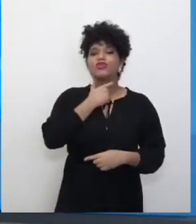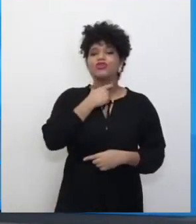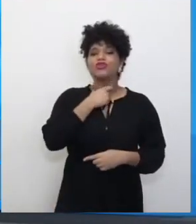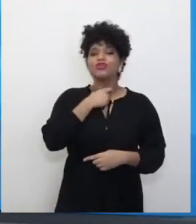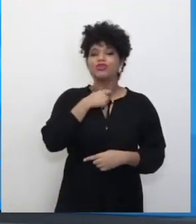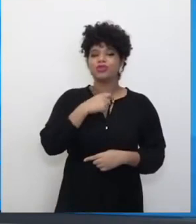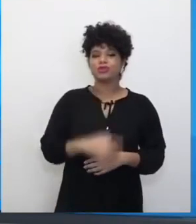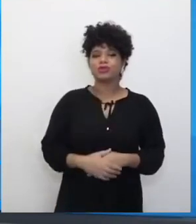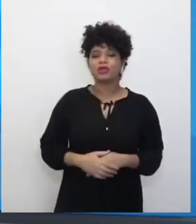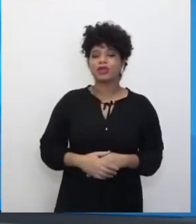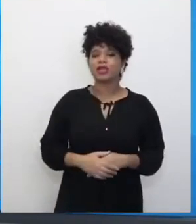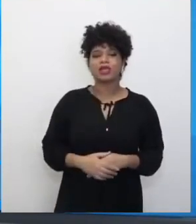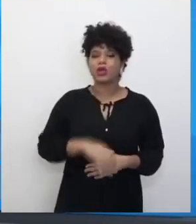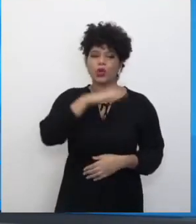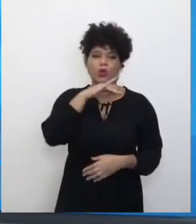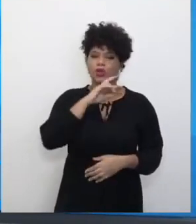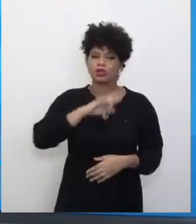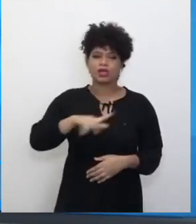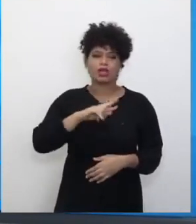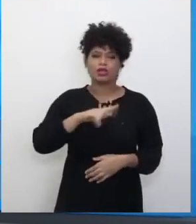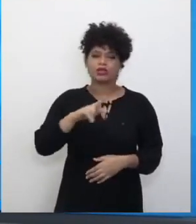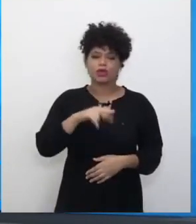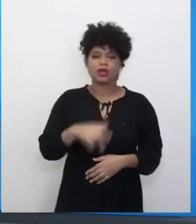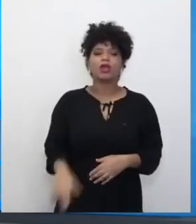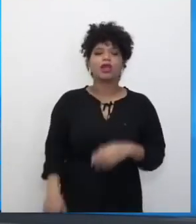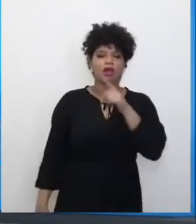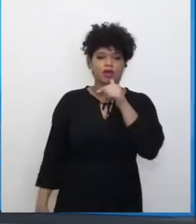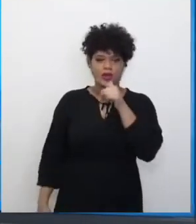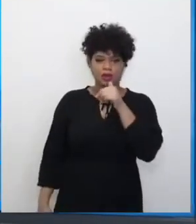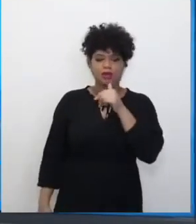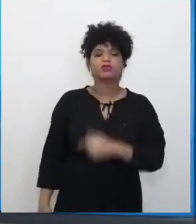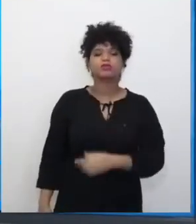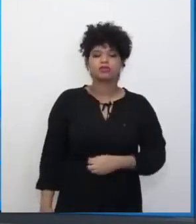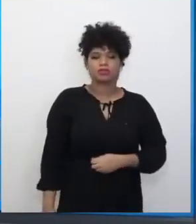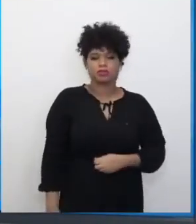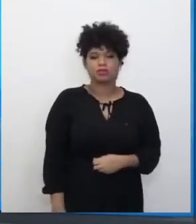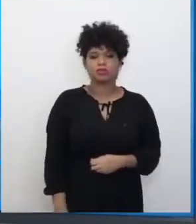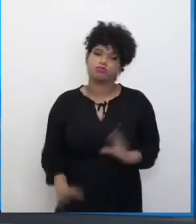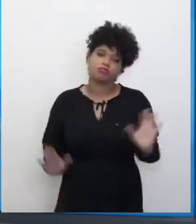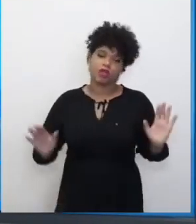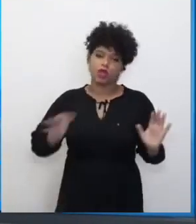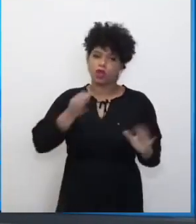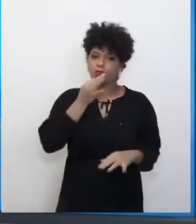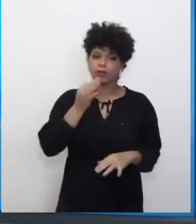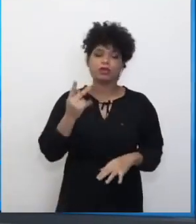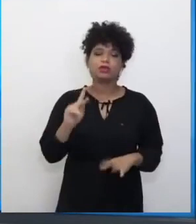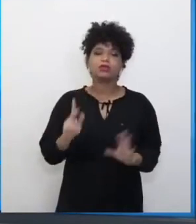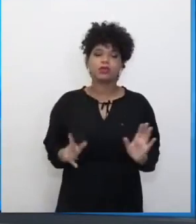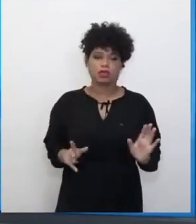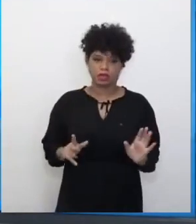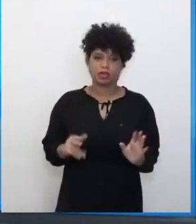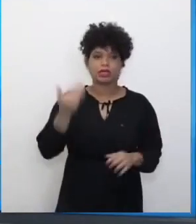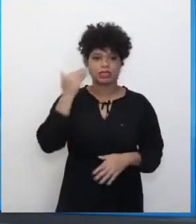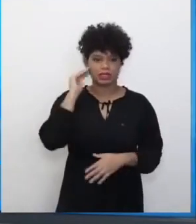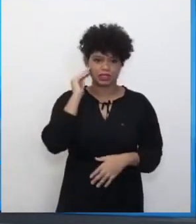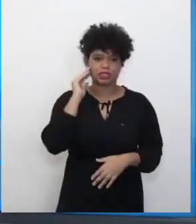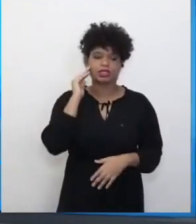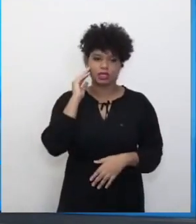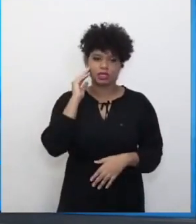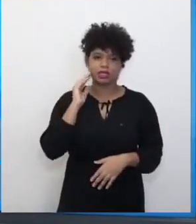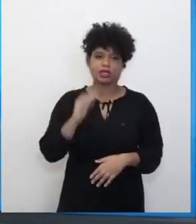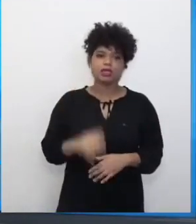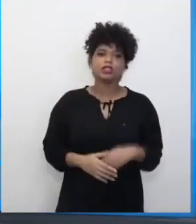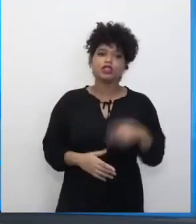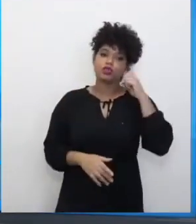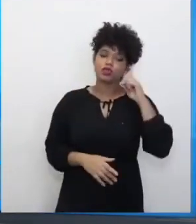Então ele quer dizer que não faz mal, né, beber, na verdade beneficia, porque ajuda a descer, é uma resposta. Faz sentido o que ele está falando. Não sei